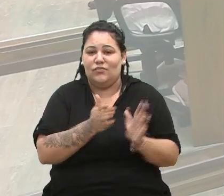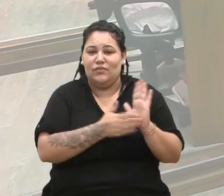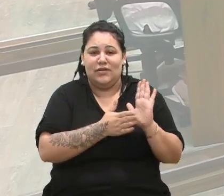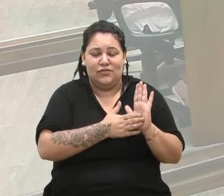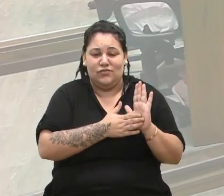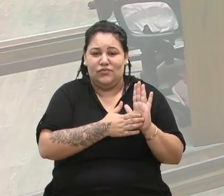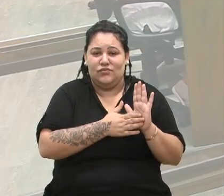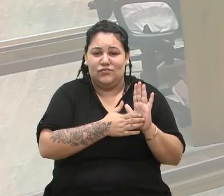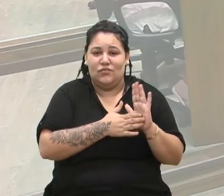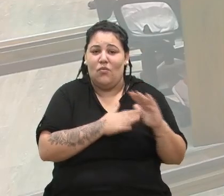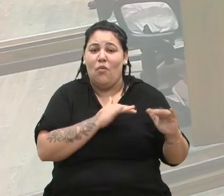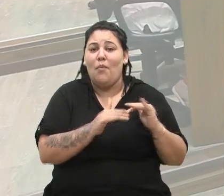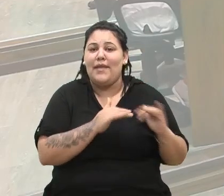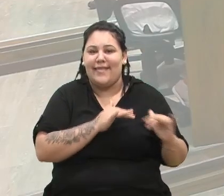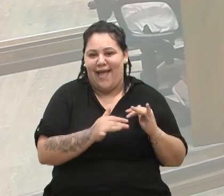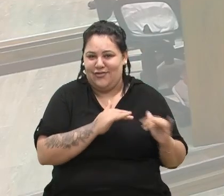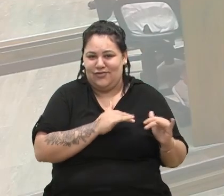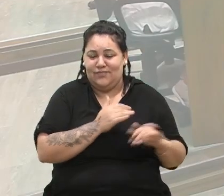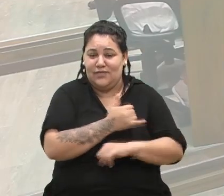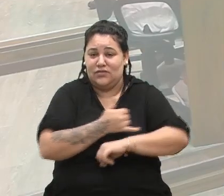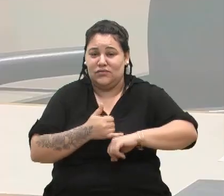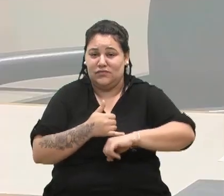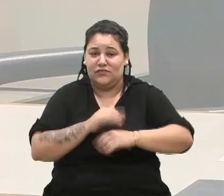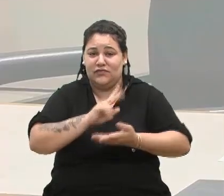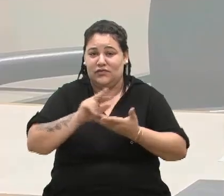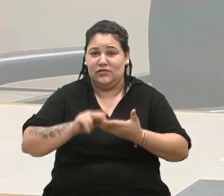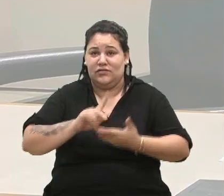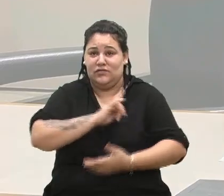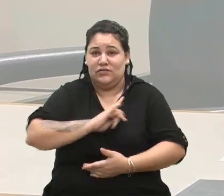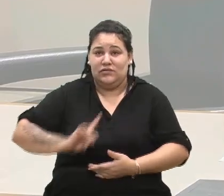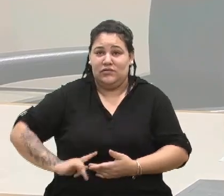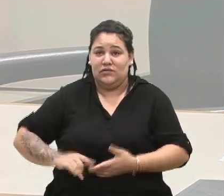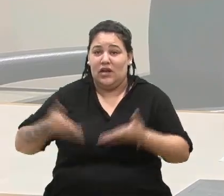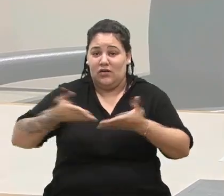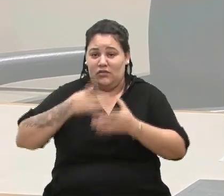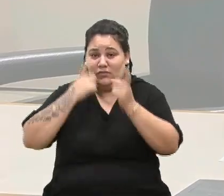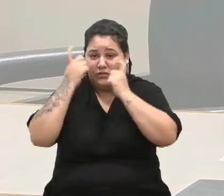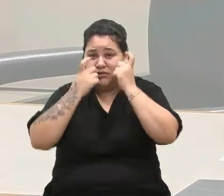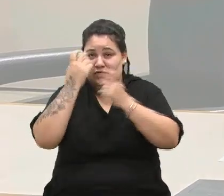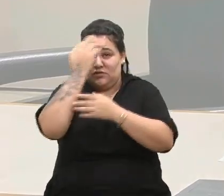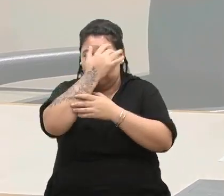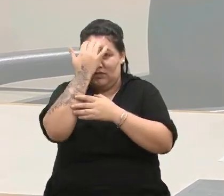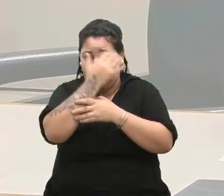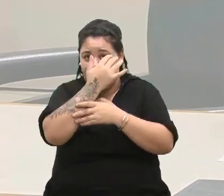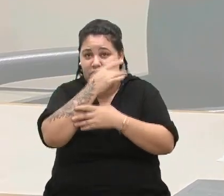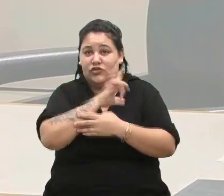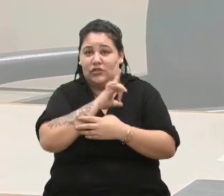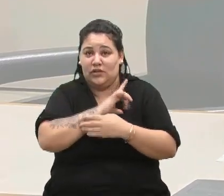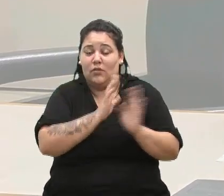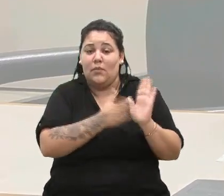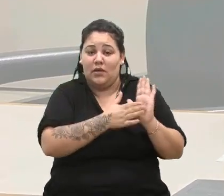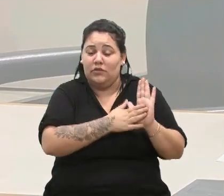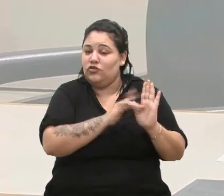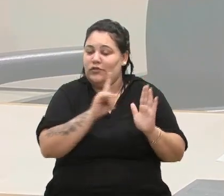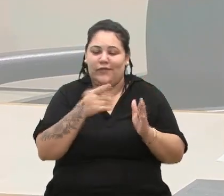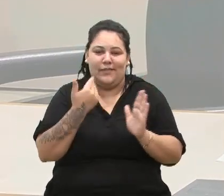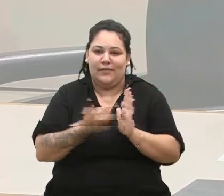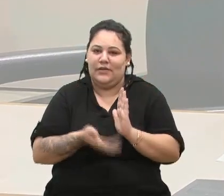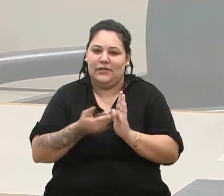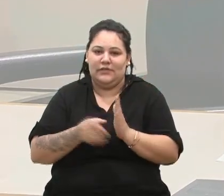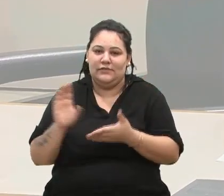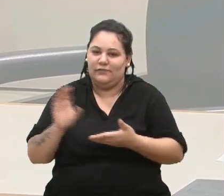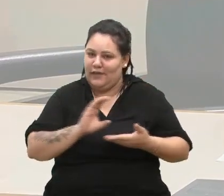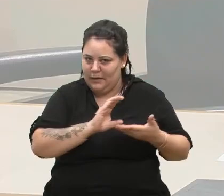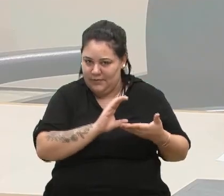governos, né? Agora, pela preocupação do prefeito Odiló, graças a Deus, nós temos um plano de mobilidade e certamente não perderemos mais recursos vindos do